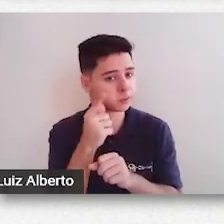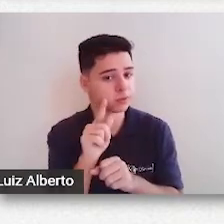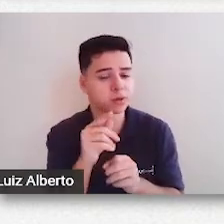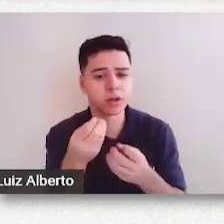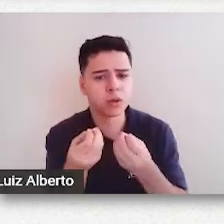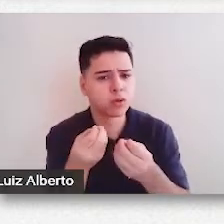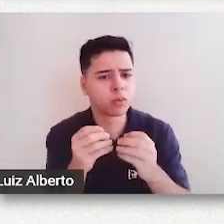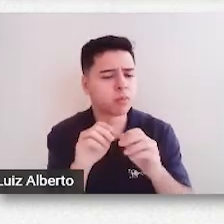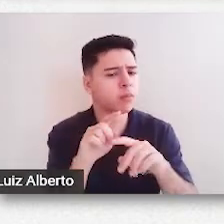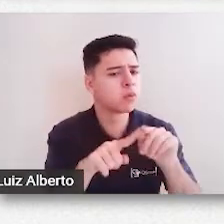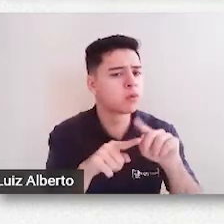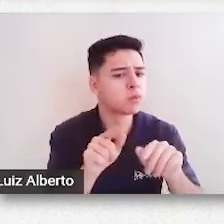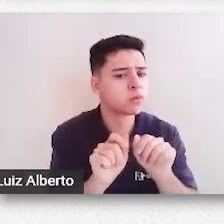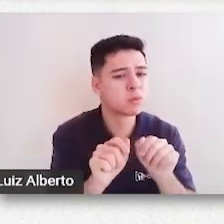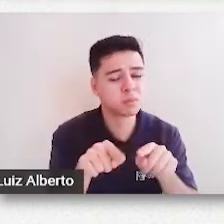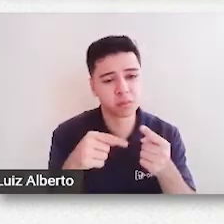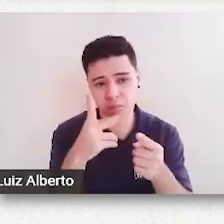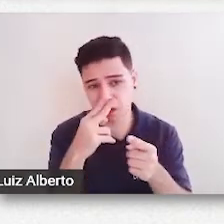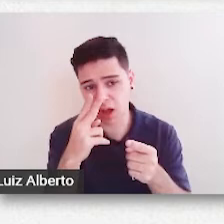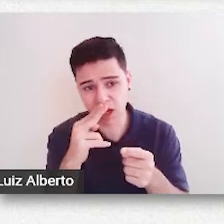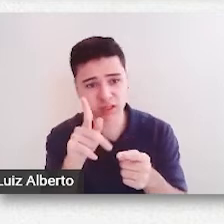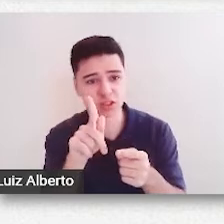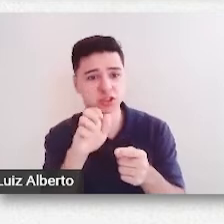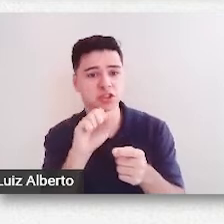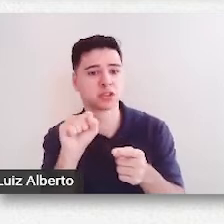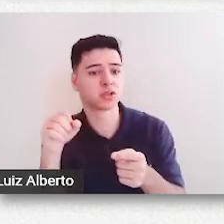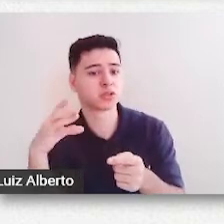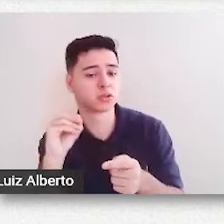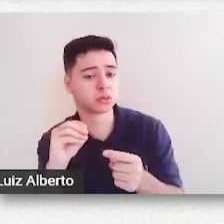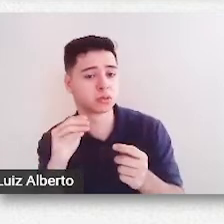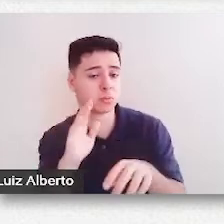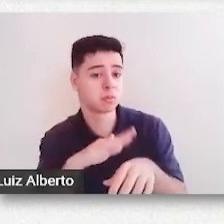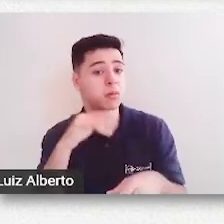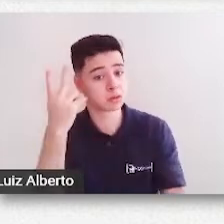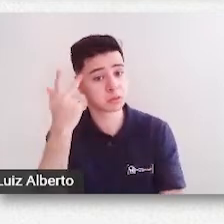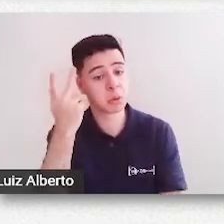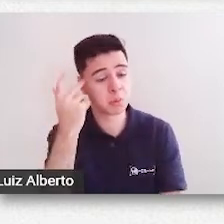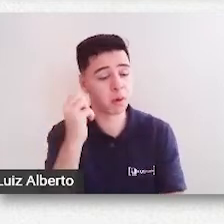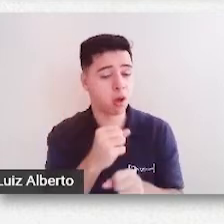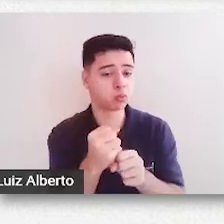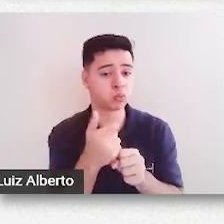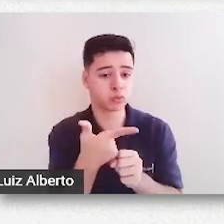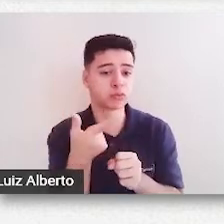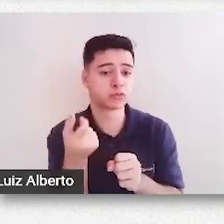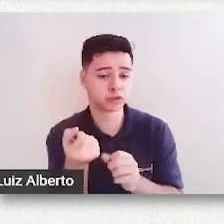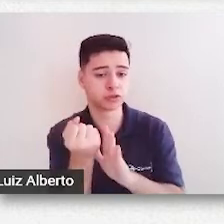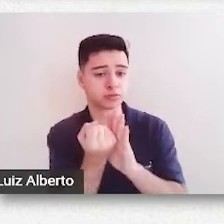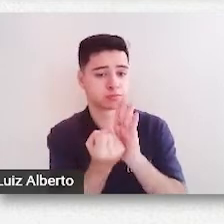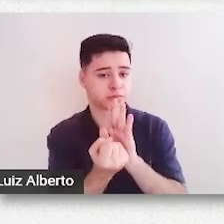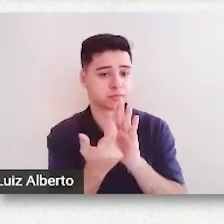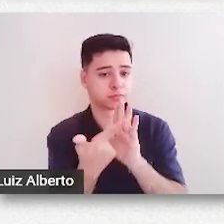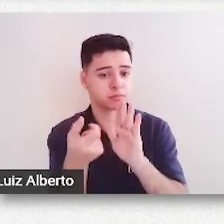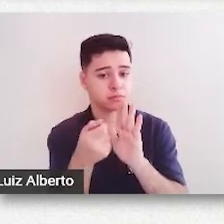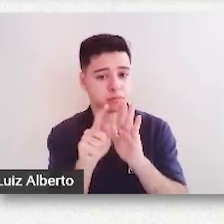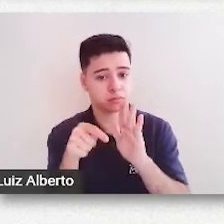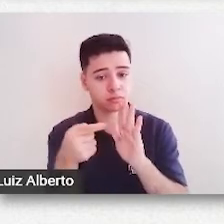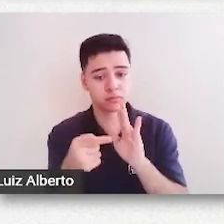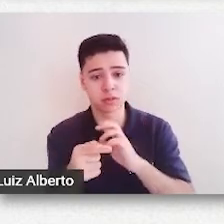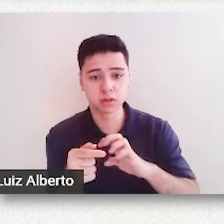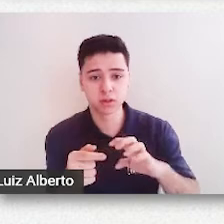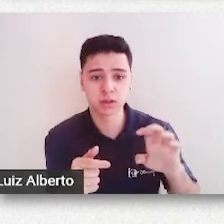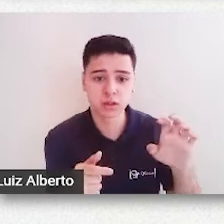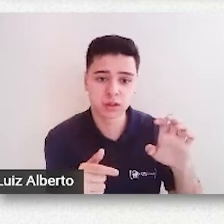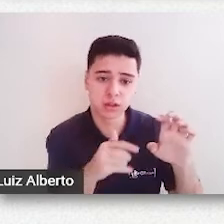mas muito provavelmente de gesso, né? Que é o material mais comum aí do século XX. Mas no canto esquerdo, na